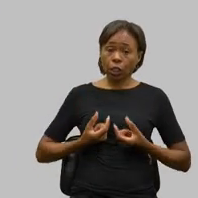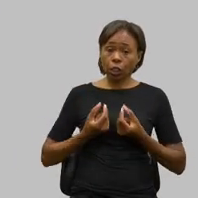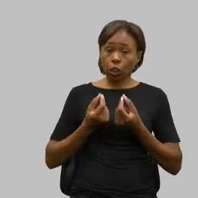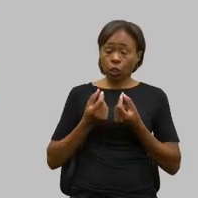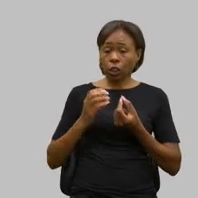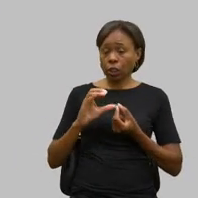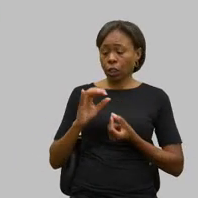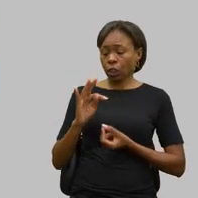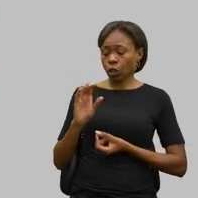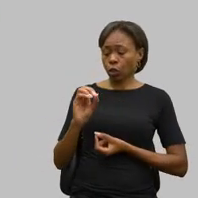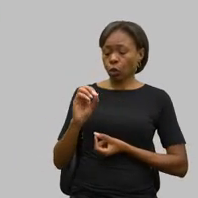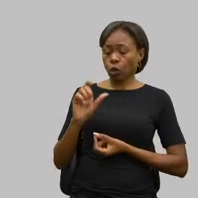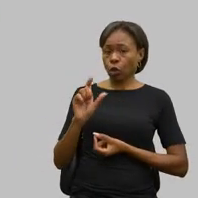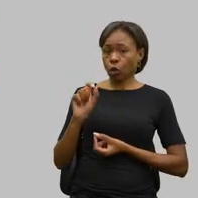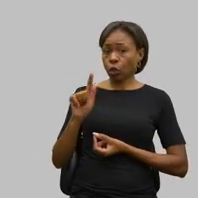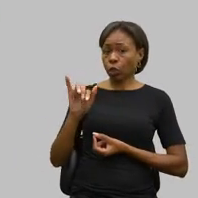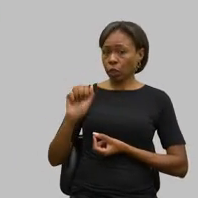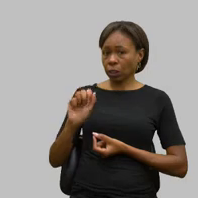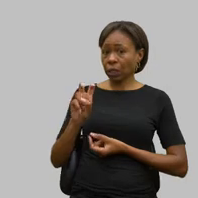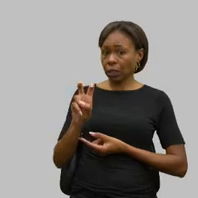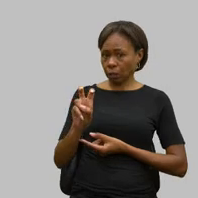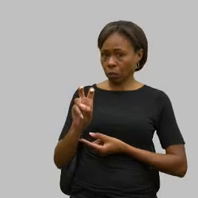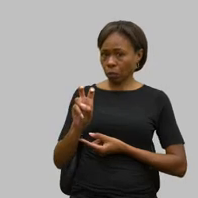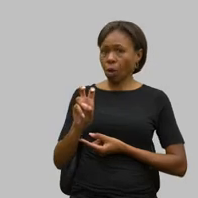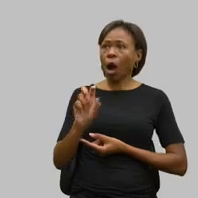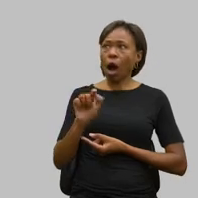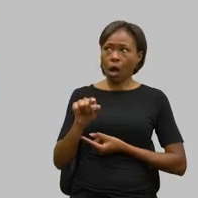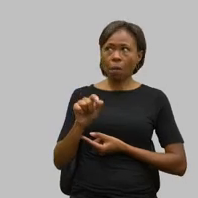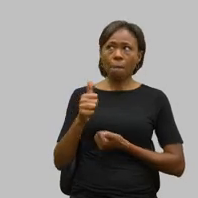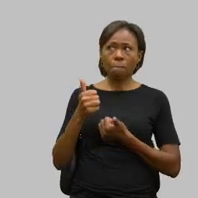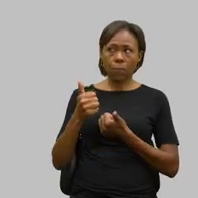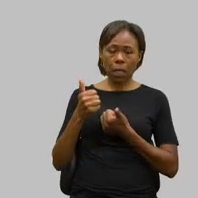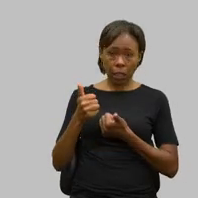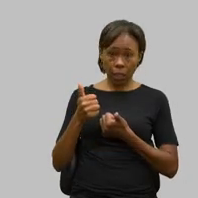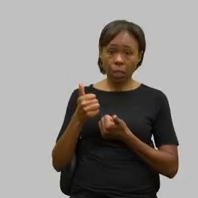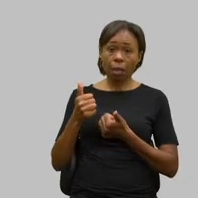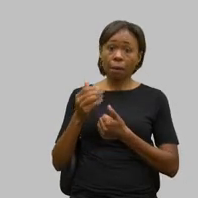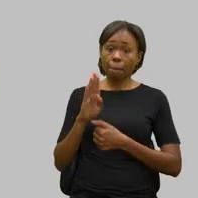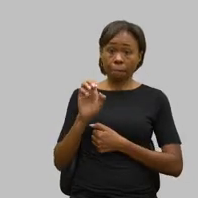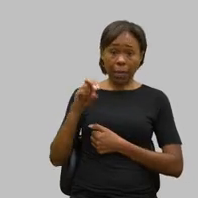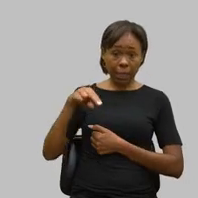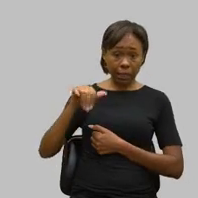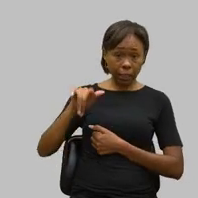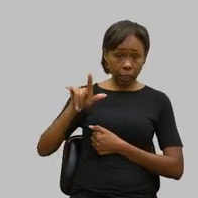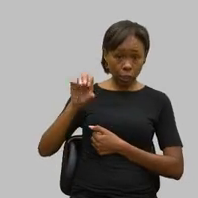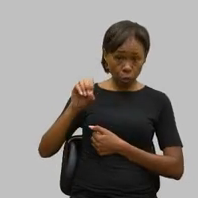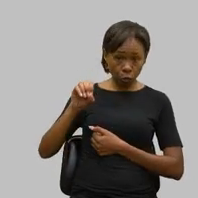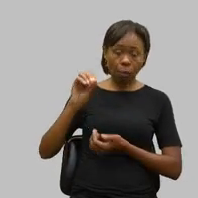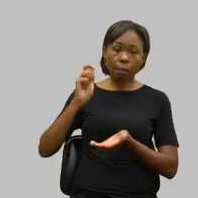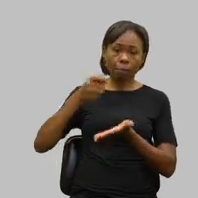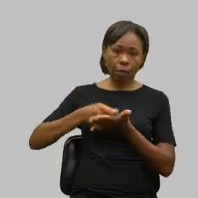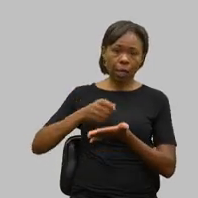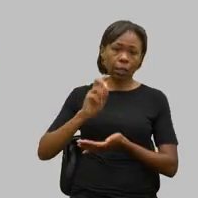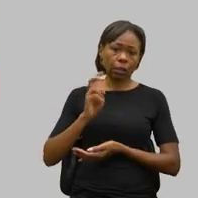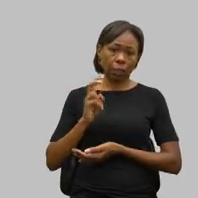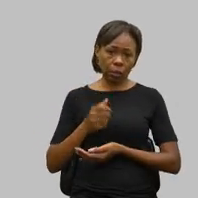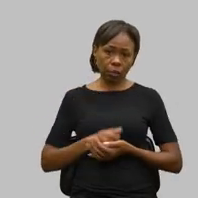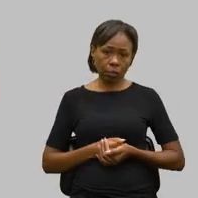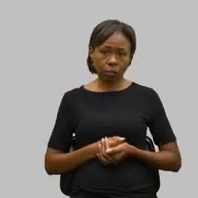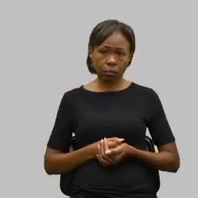benigno, paga 30 reais. Essa aí, o inca colocou que é desse jeito. Então,